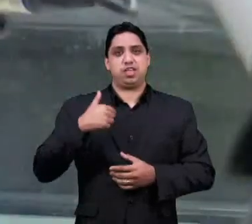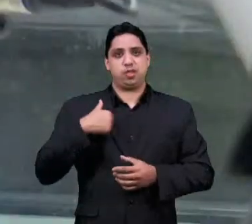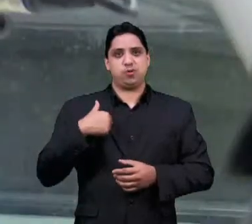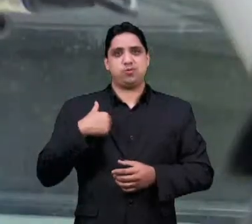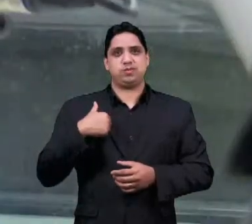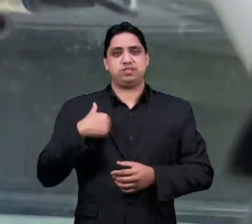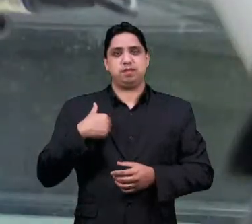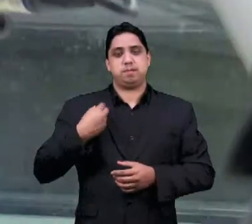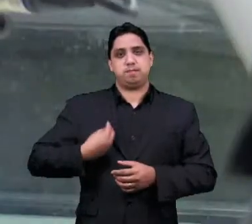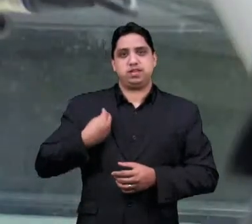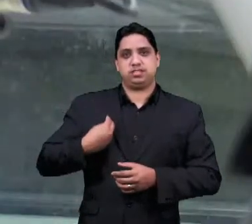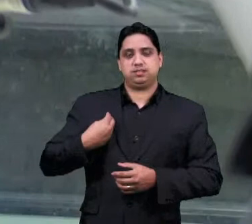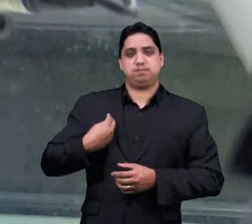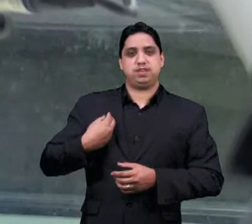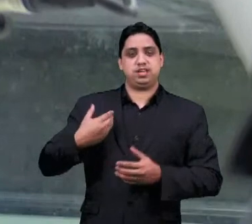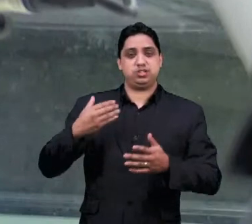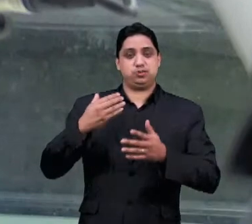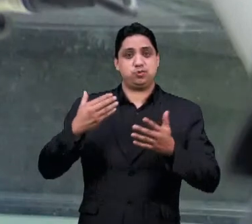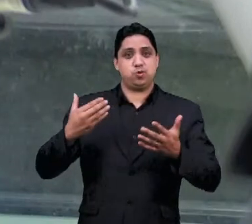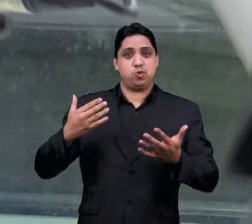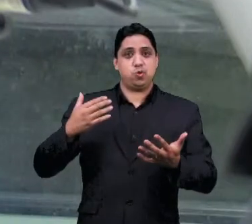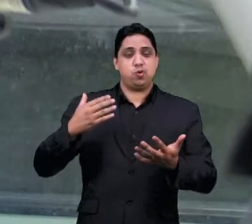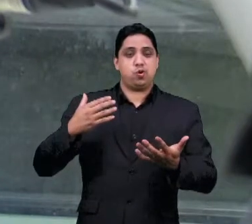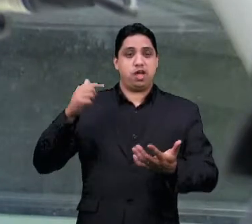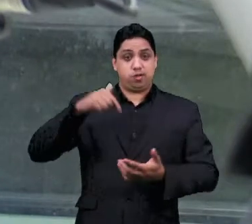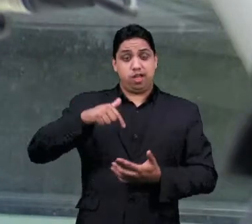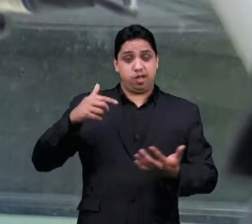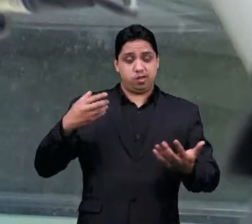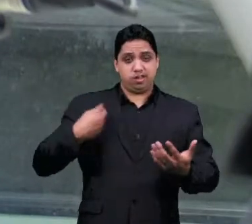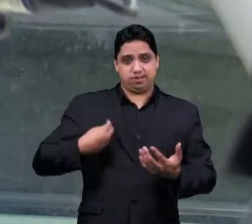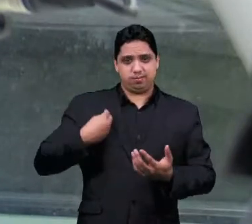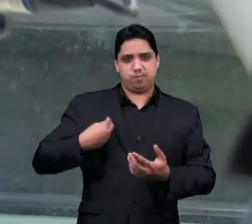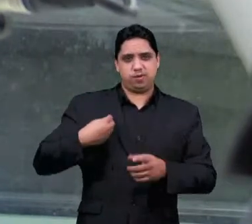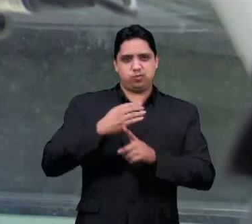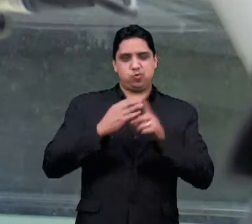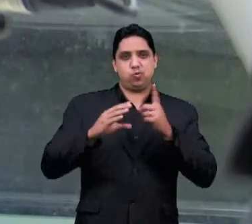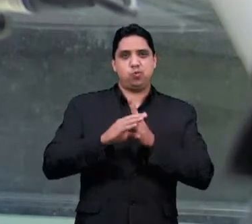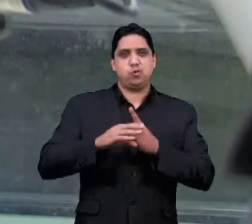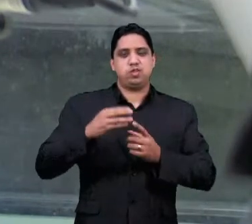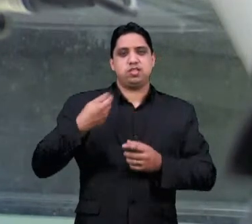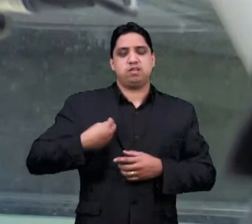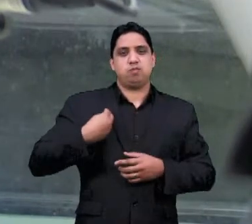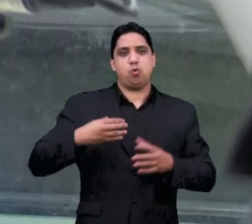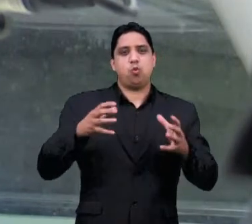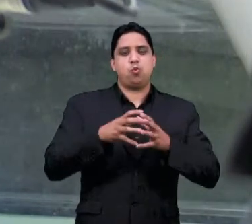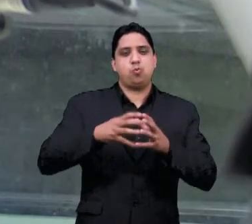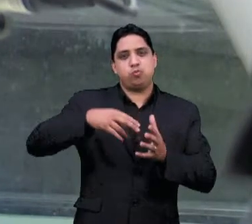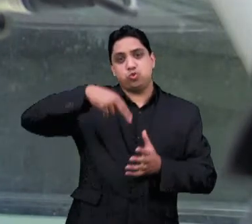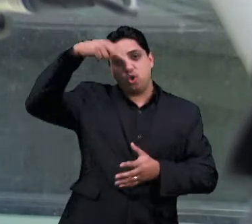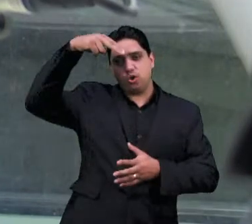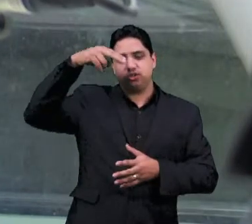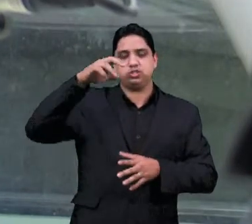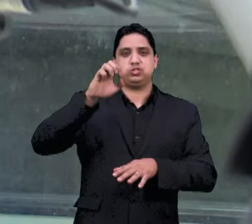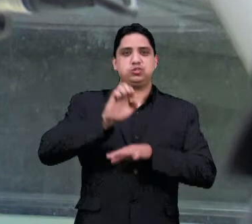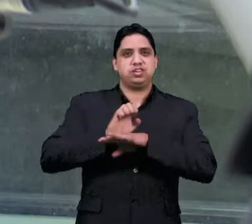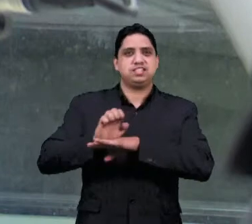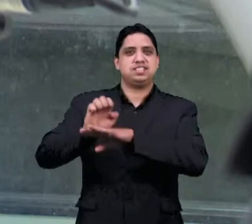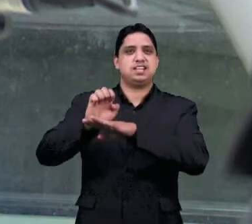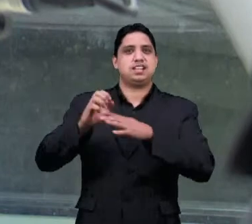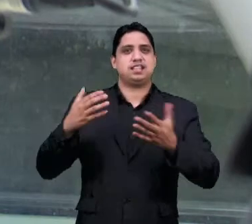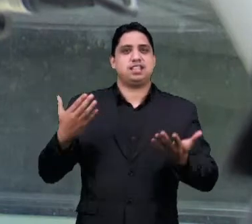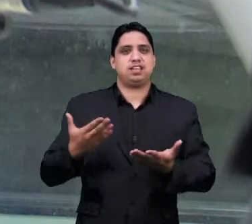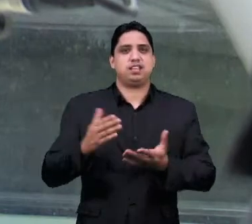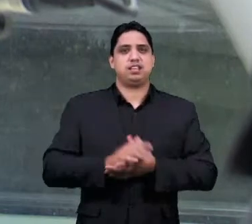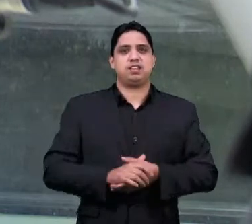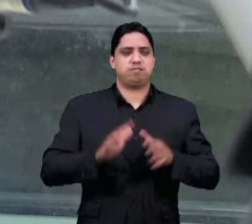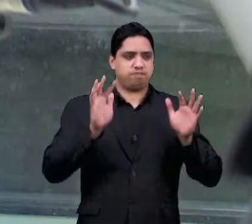eu participei de uma transmissão ao vivo com um grupo aqui do norte do estado. Então,